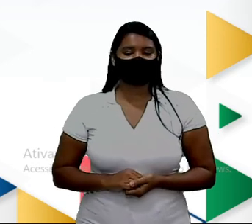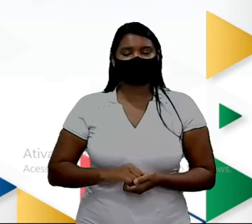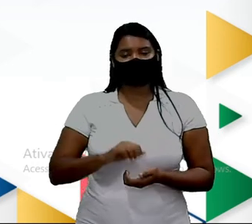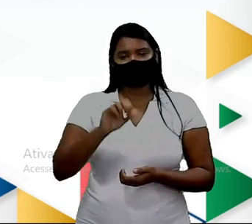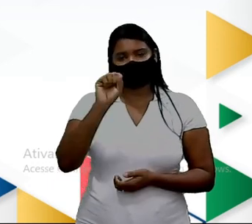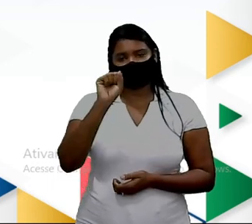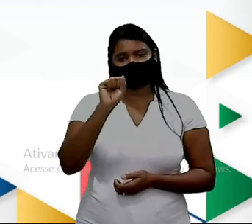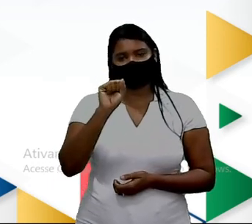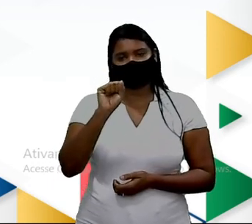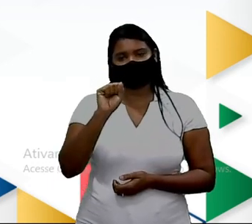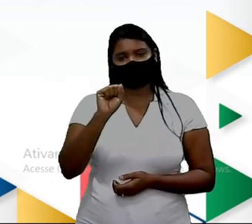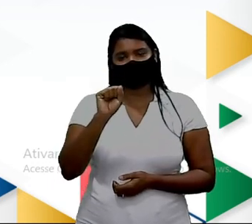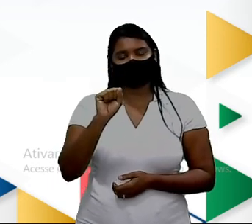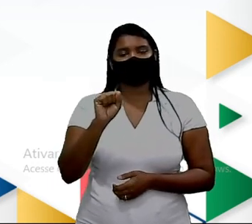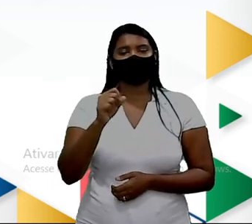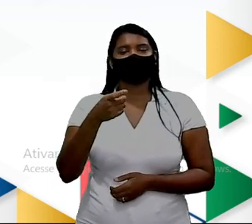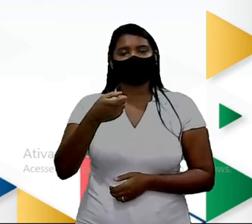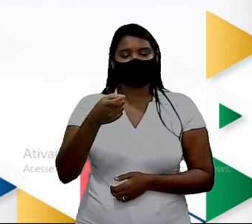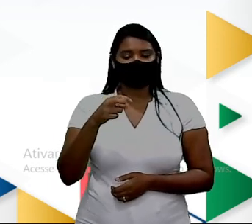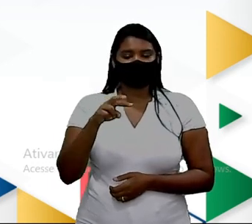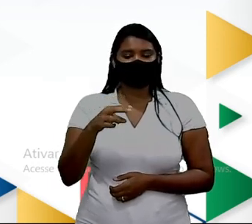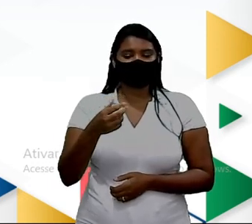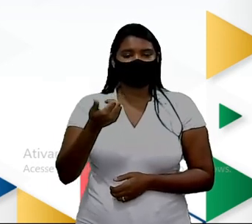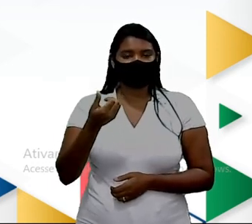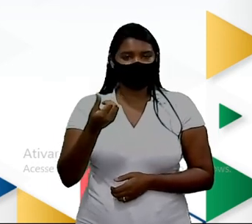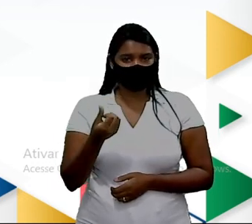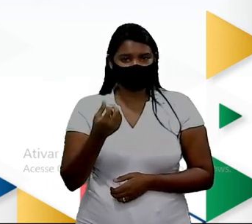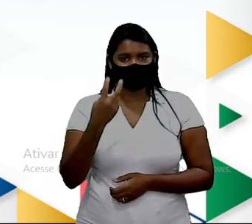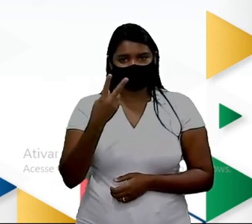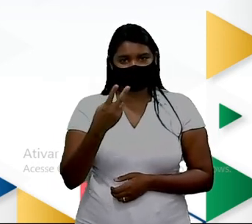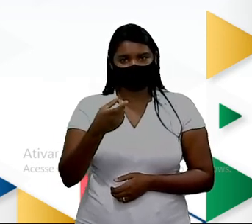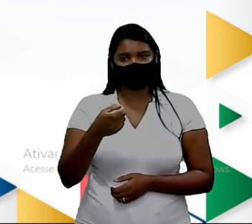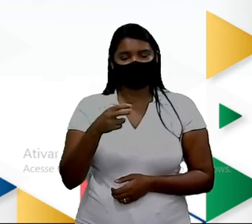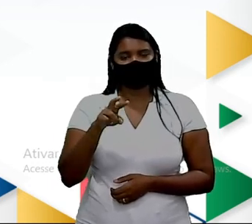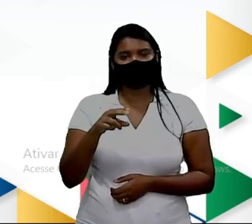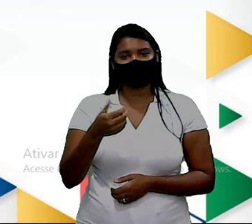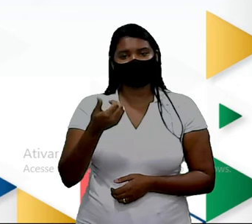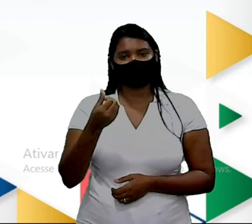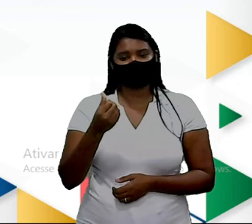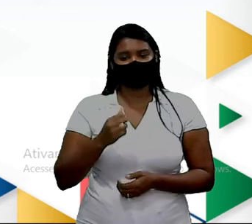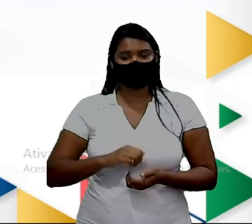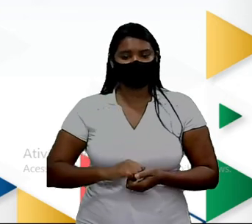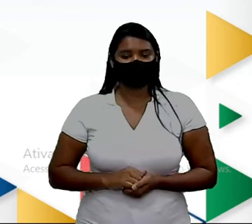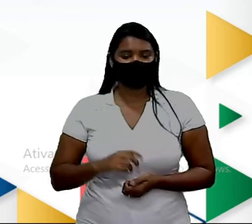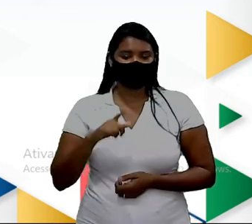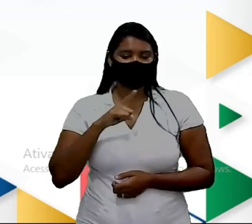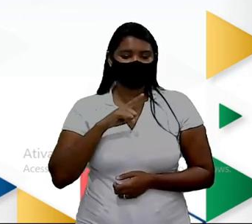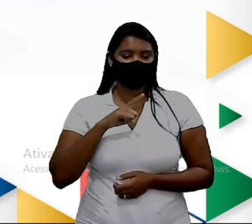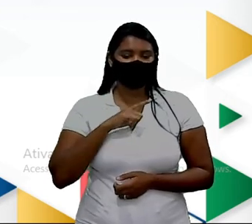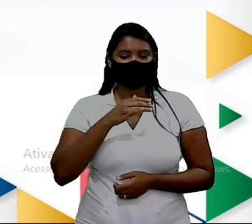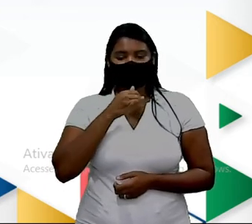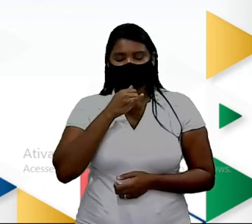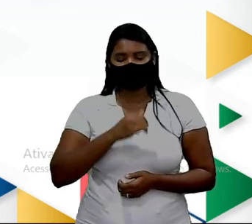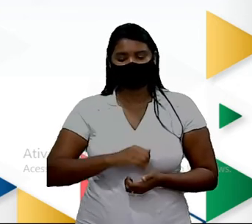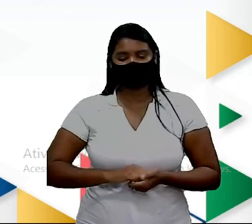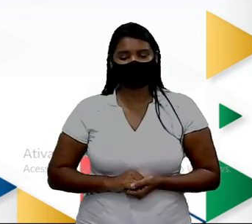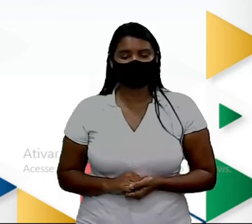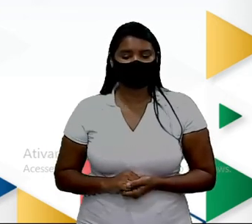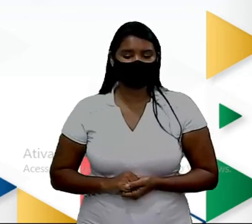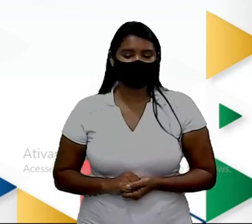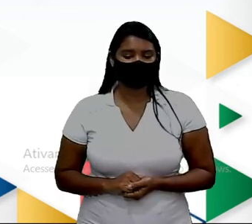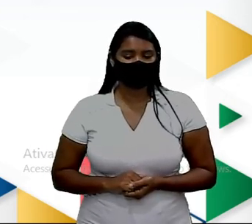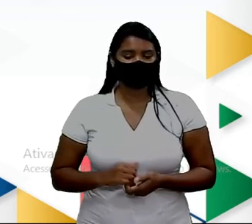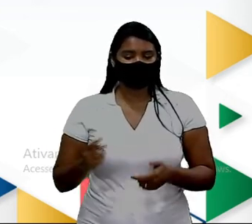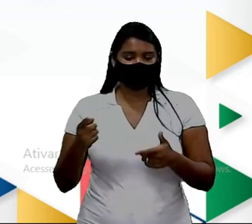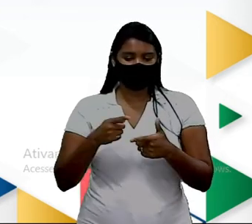igual a 16? Tá errado. Deveria ser 2x igual a 16. Aí quando eu tenho 8x igual a 16, ele